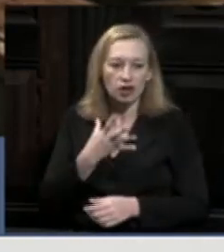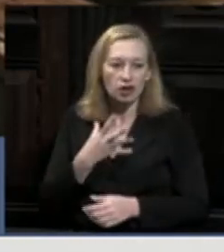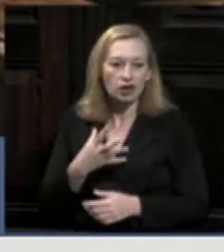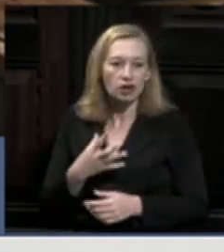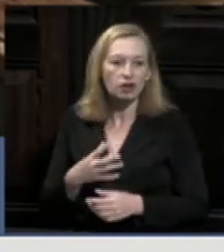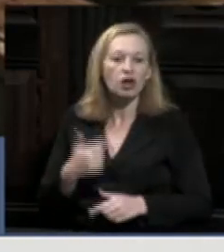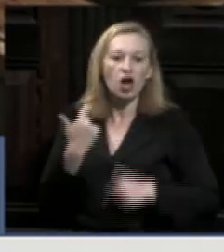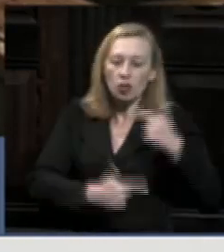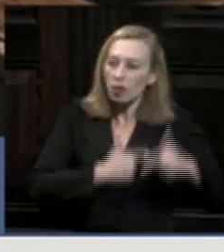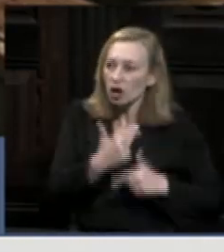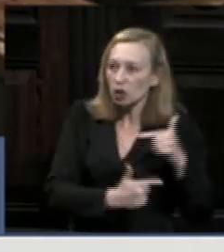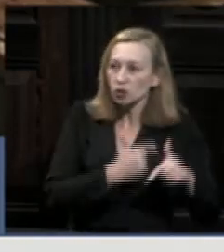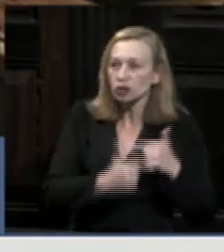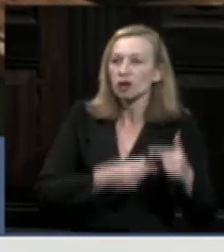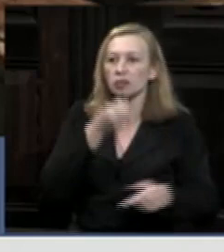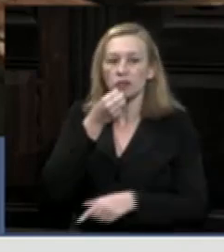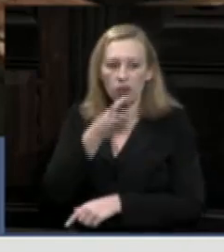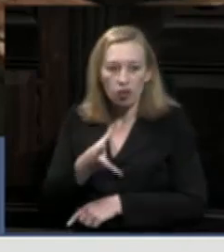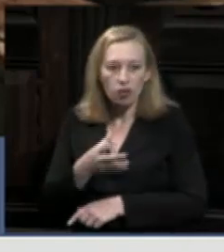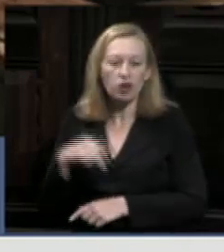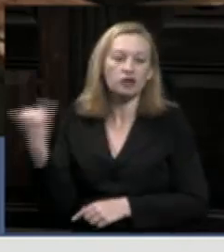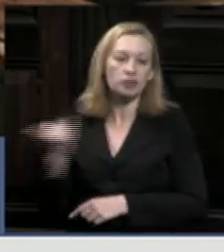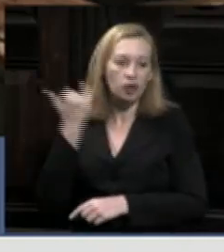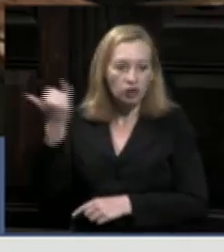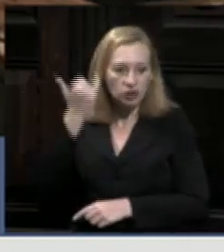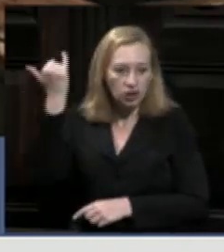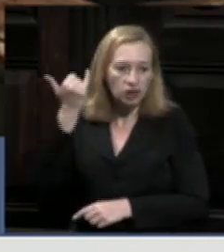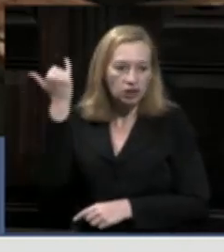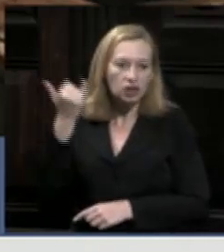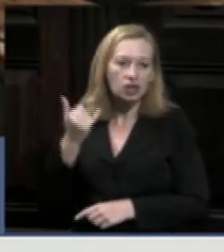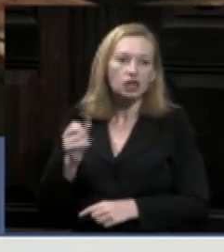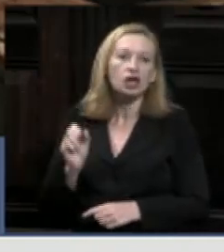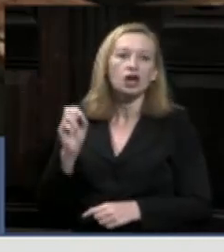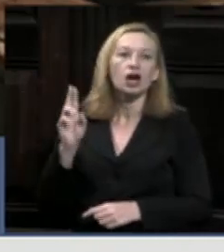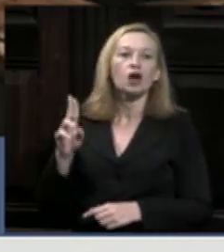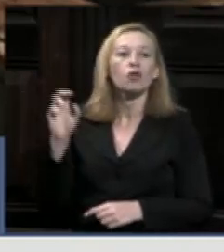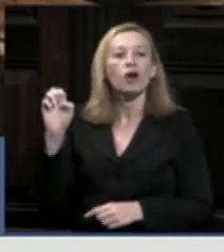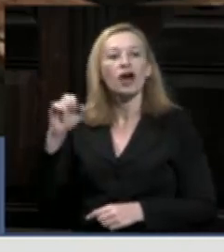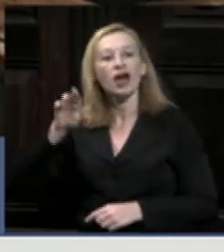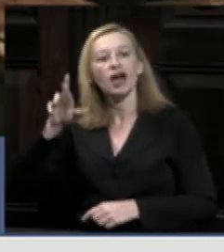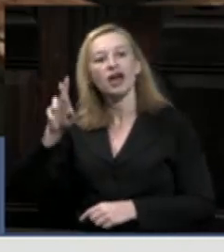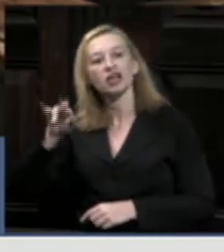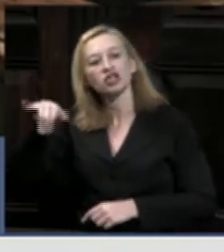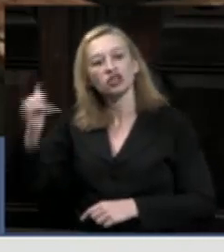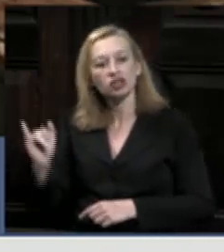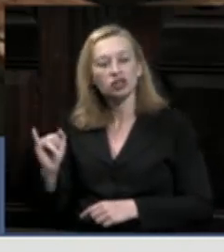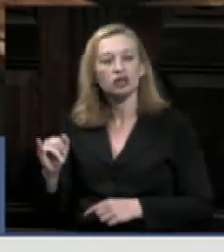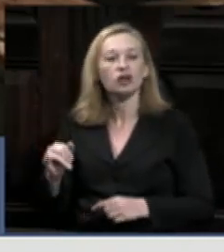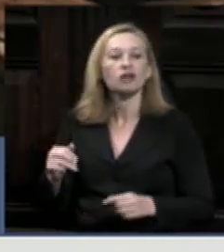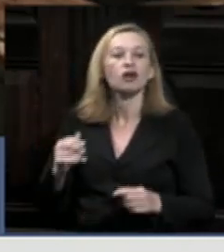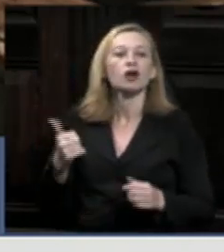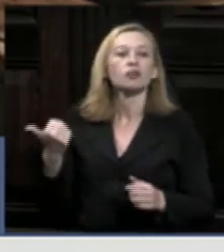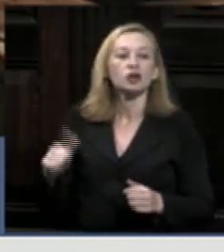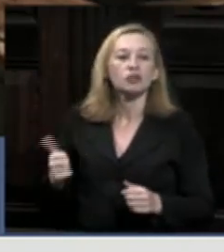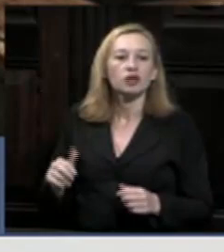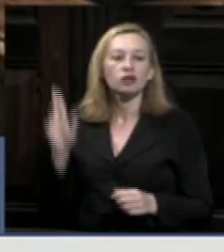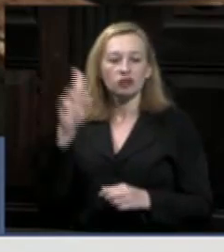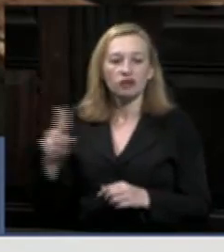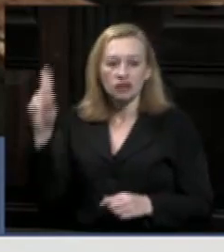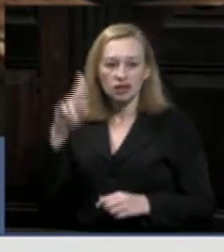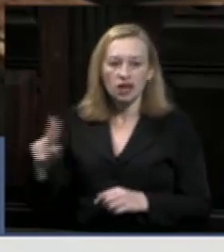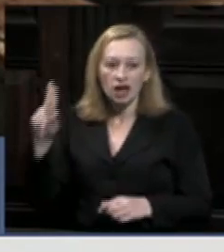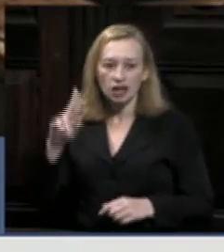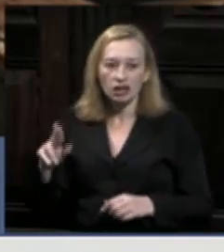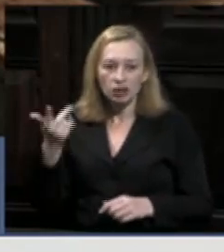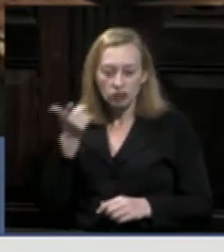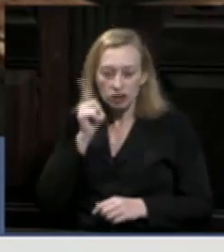luta necessária e fundamental a uerj foi a primeira universidade nesse país a emagrecer depois